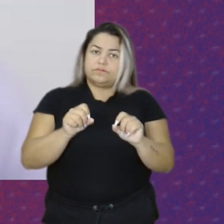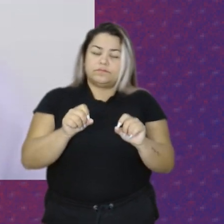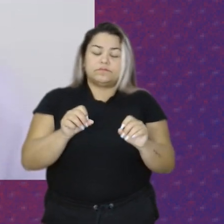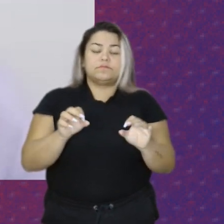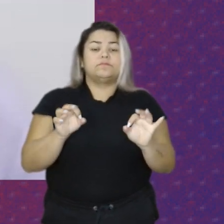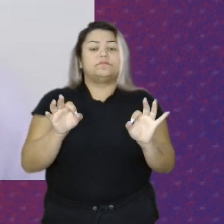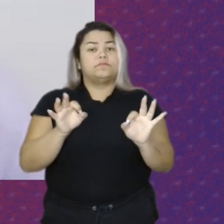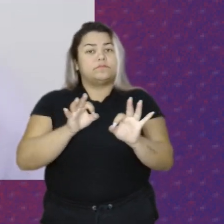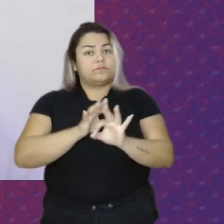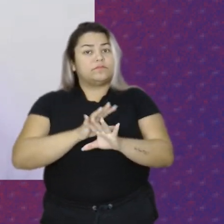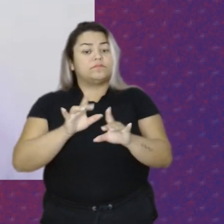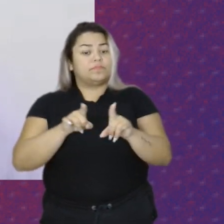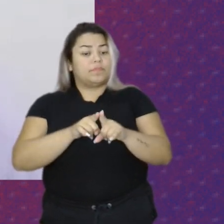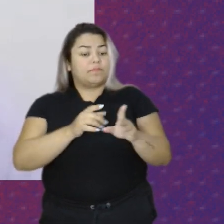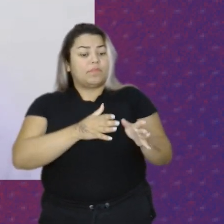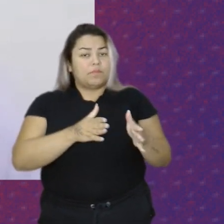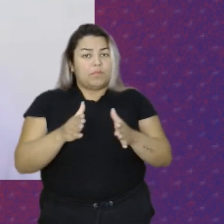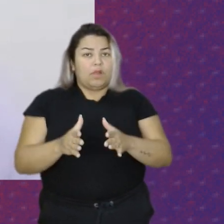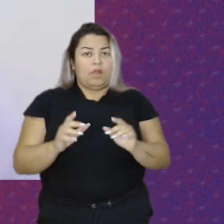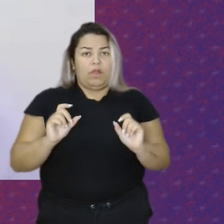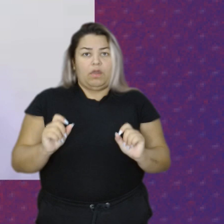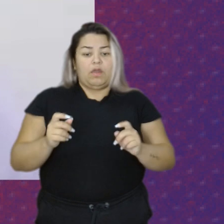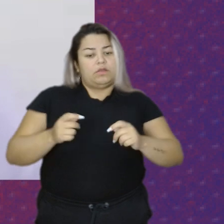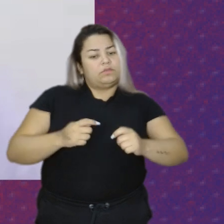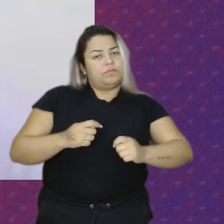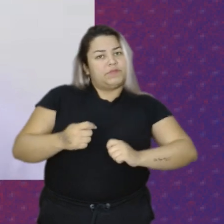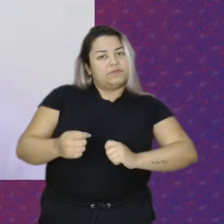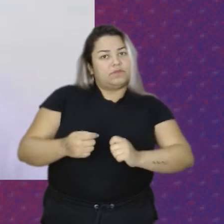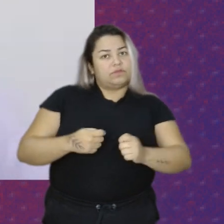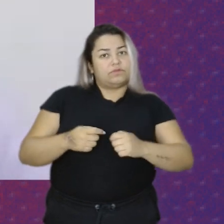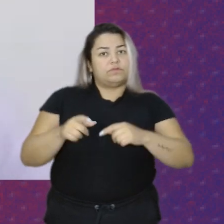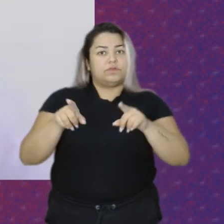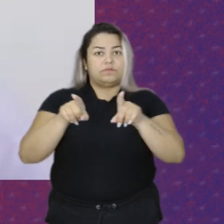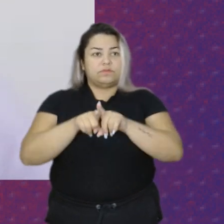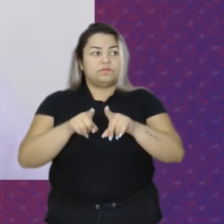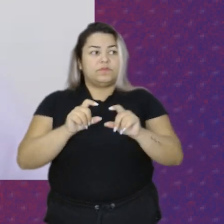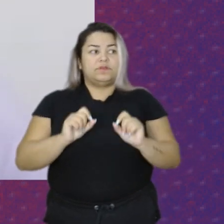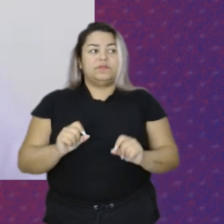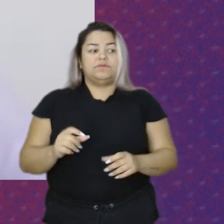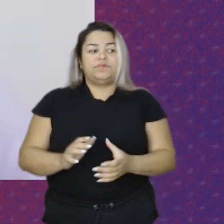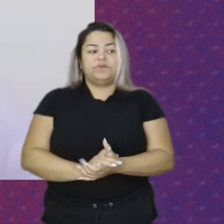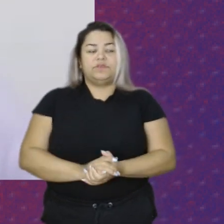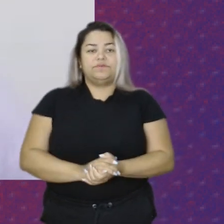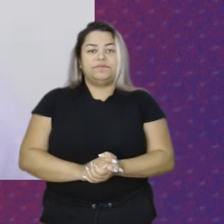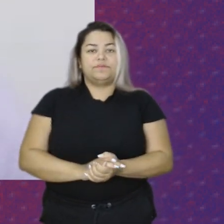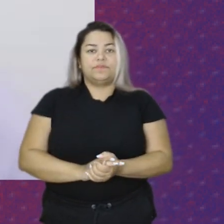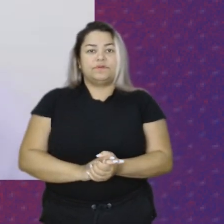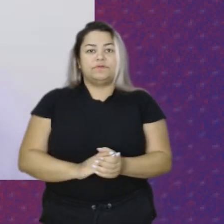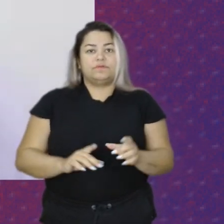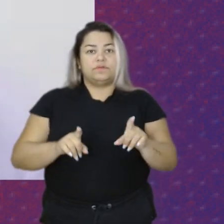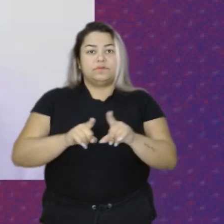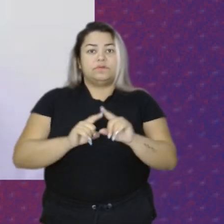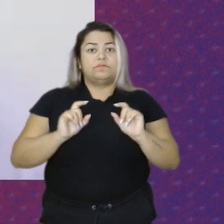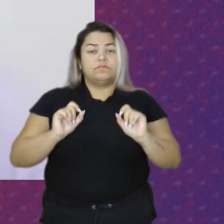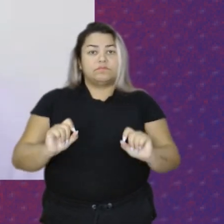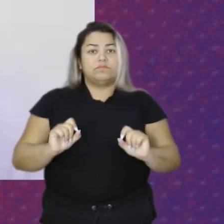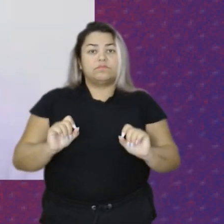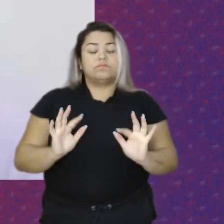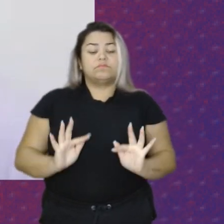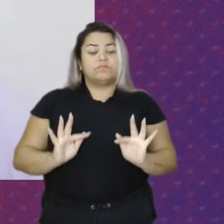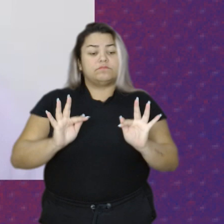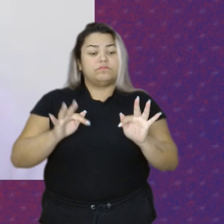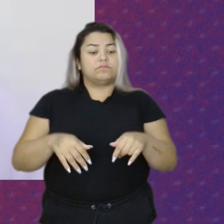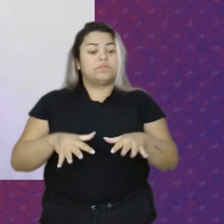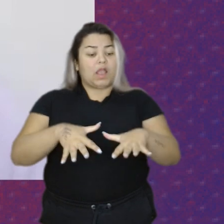conflui num processo de articulação, num processo de mobilização social, porque